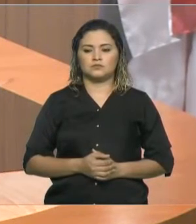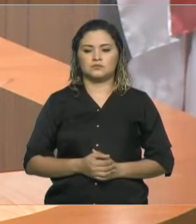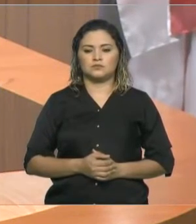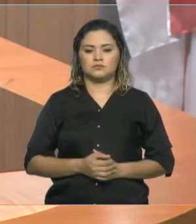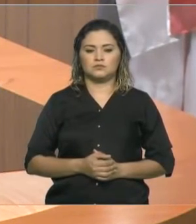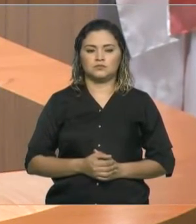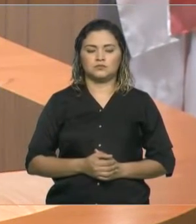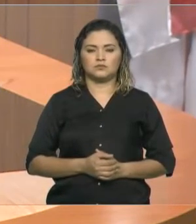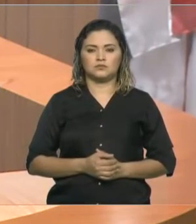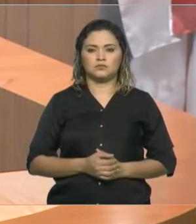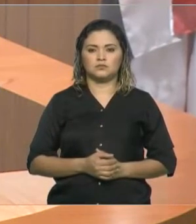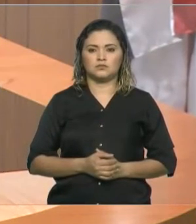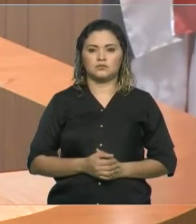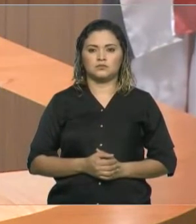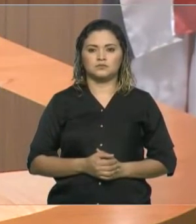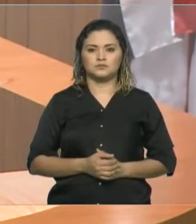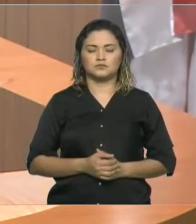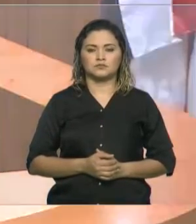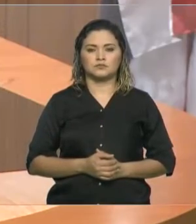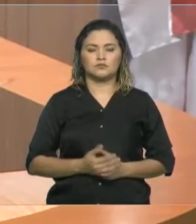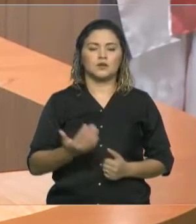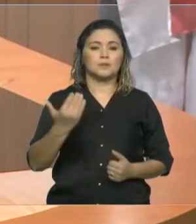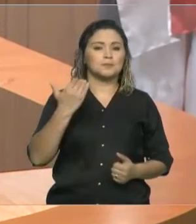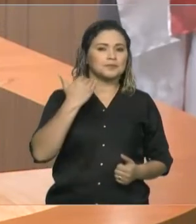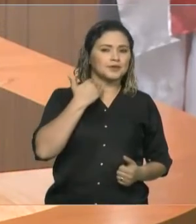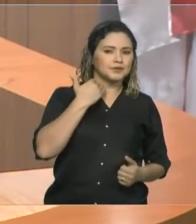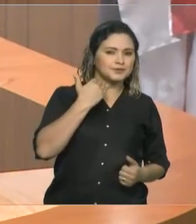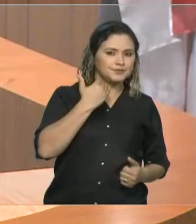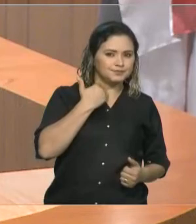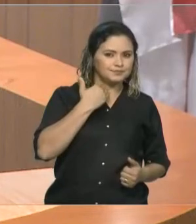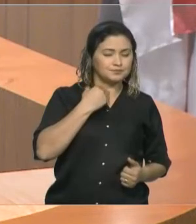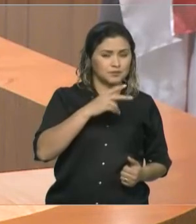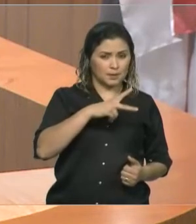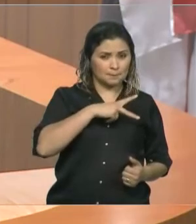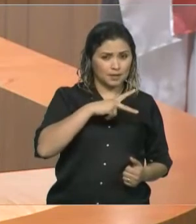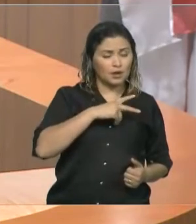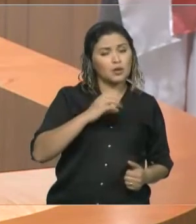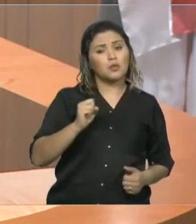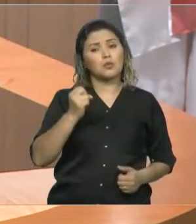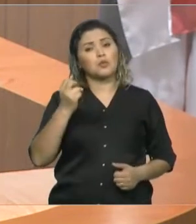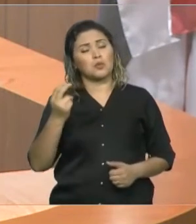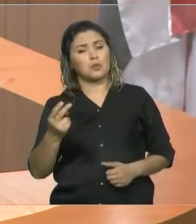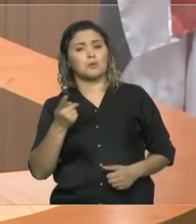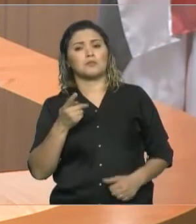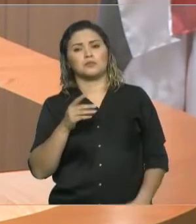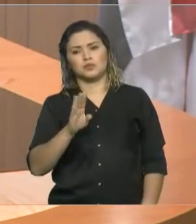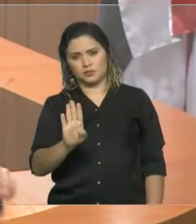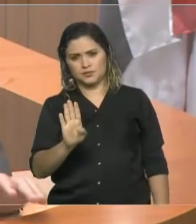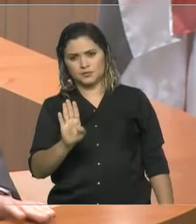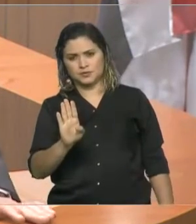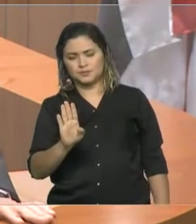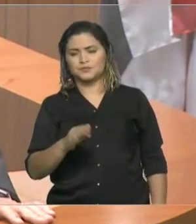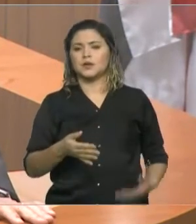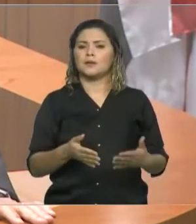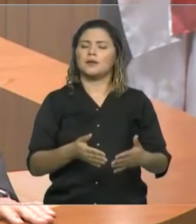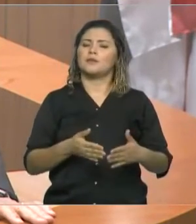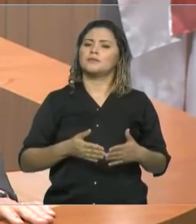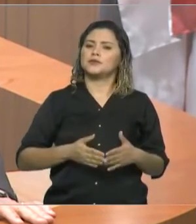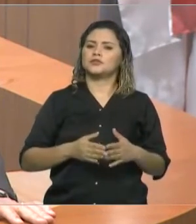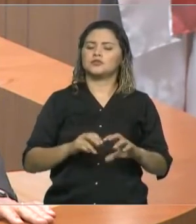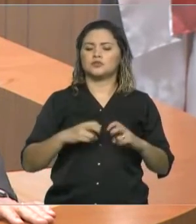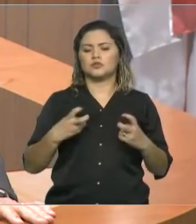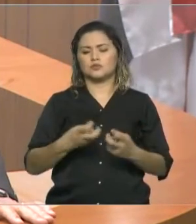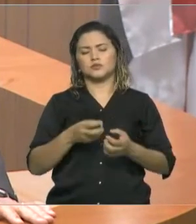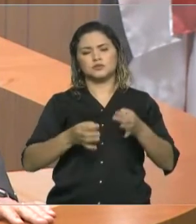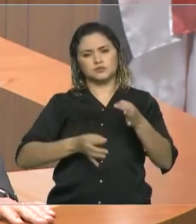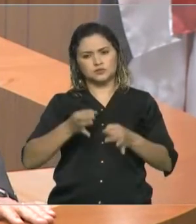privados como dos bancos particulares. Então, eu queria aqui pedir ao deputado Neto Evangelista, a CCJ, que apreciasse esse projeto de lei o mais